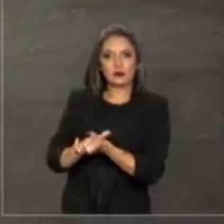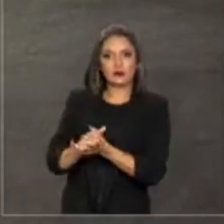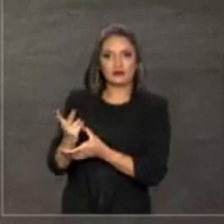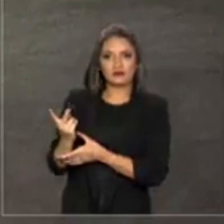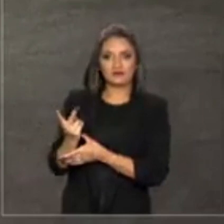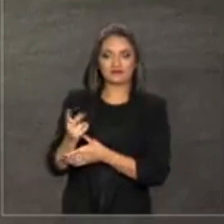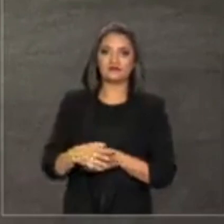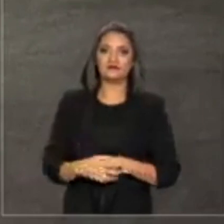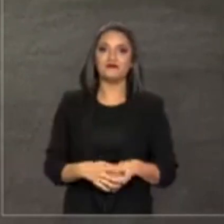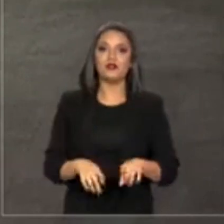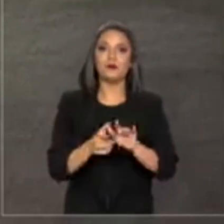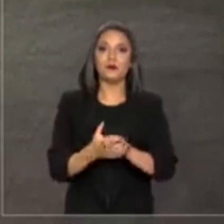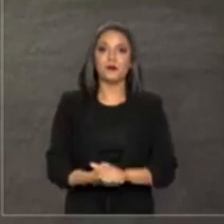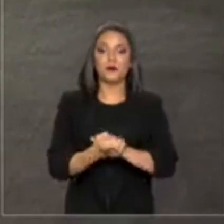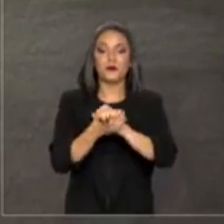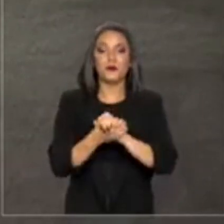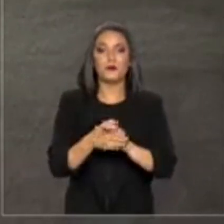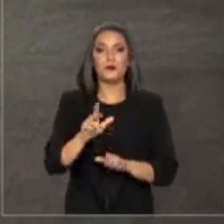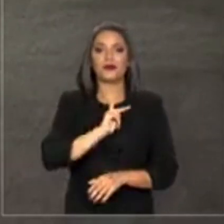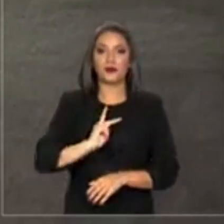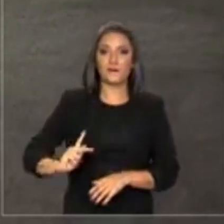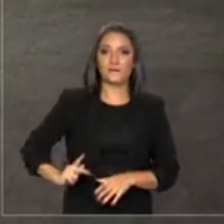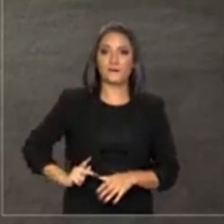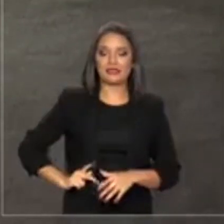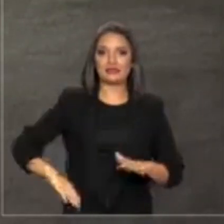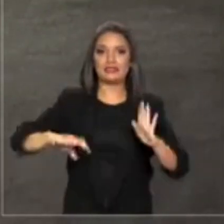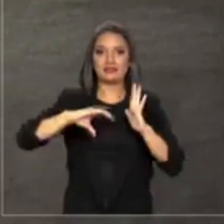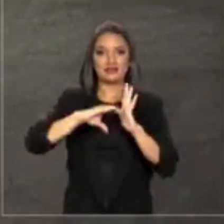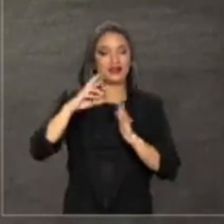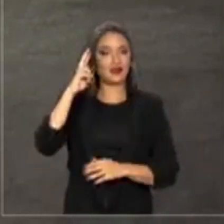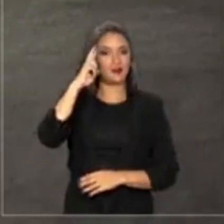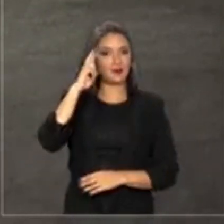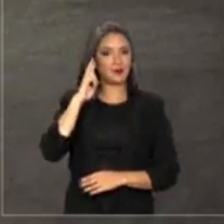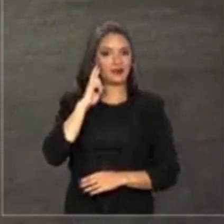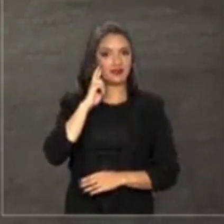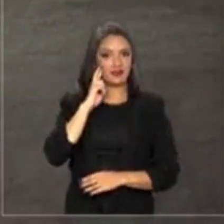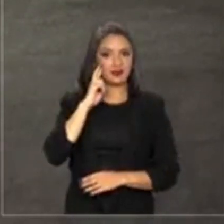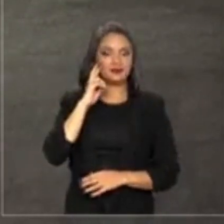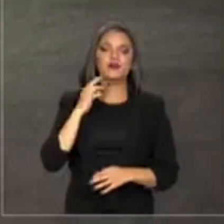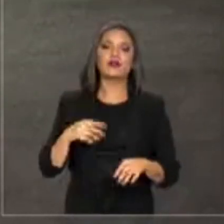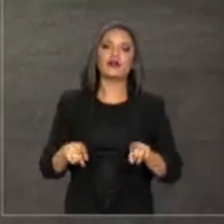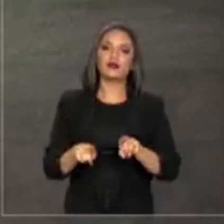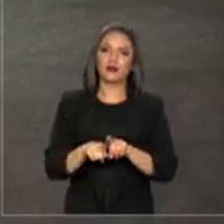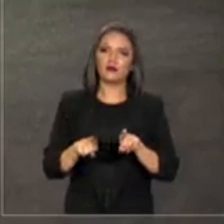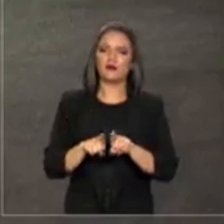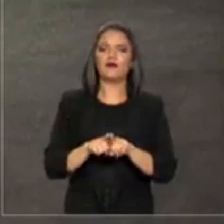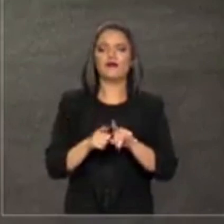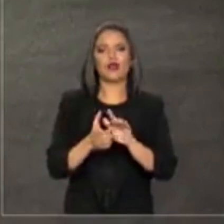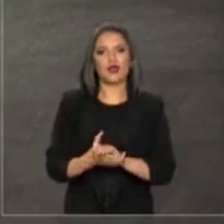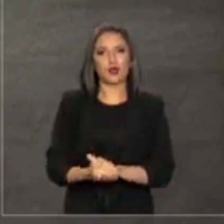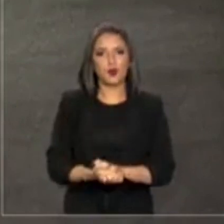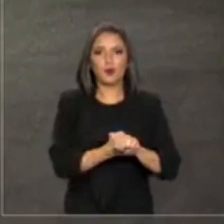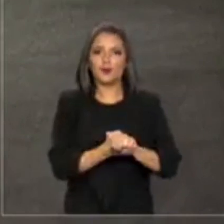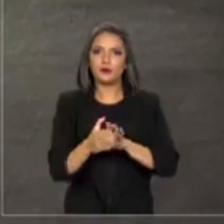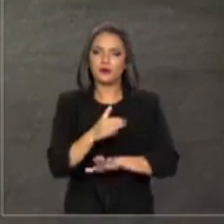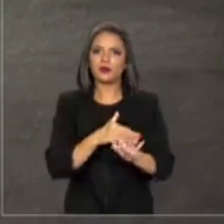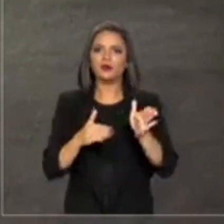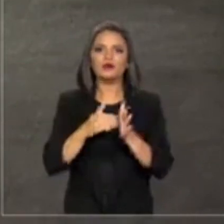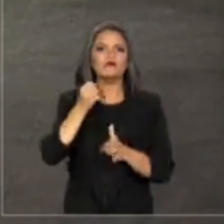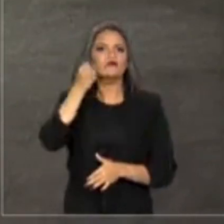quero cumprimentar o presidente do Senado Federal, o senador Rodrigo Pacheco, por intermédio de quem cumprimento os senadores